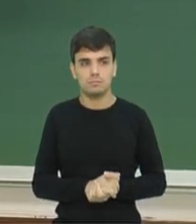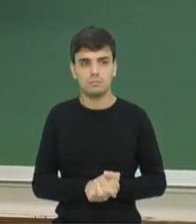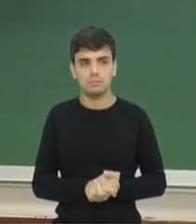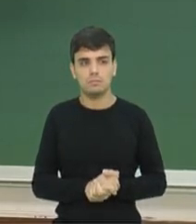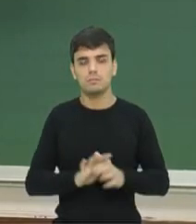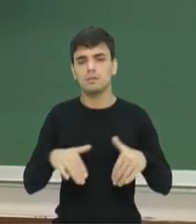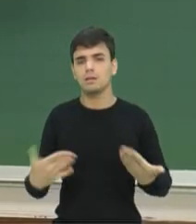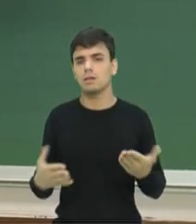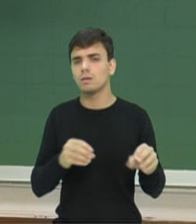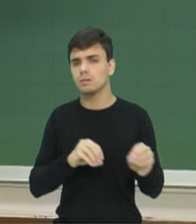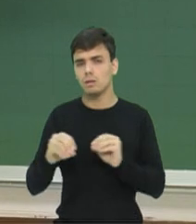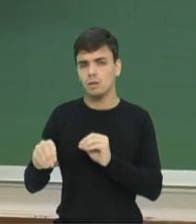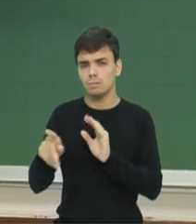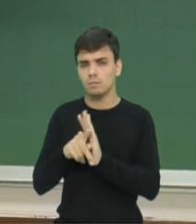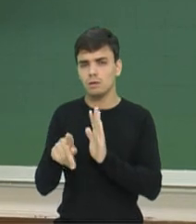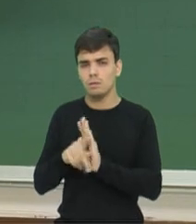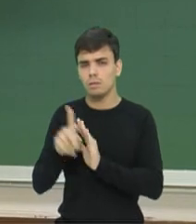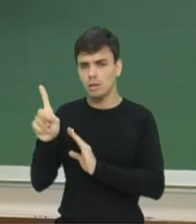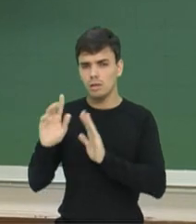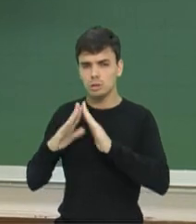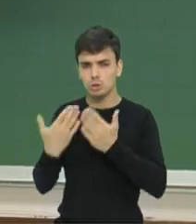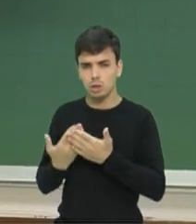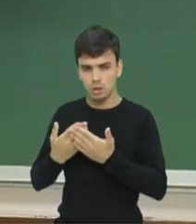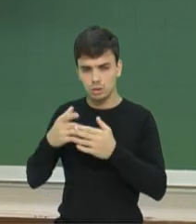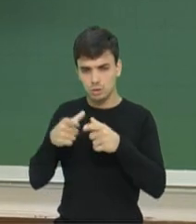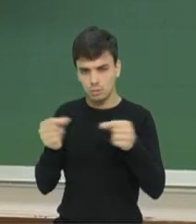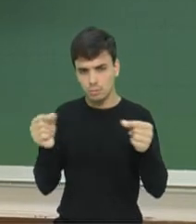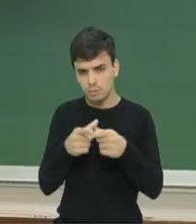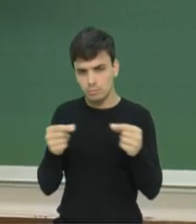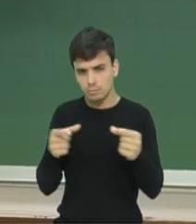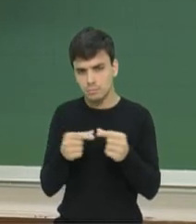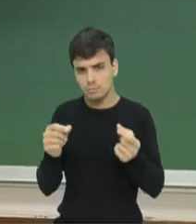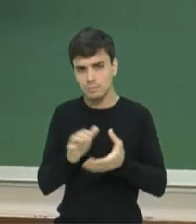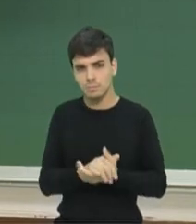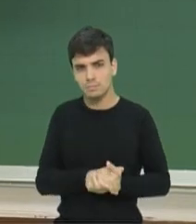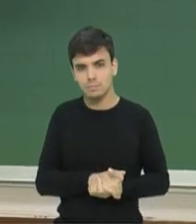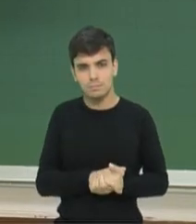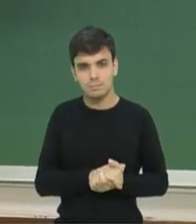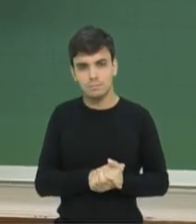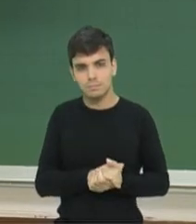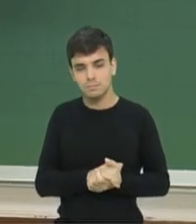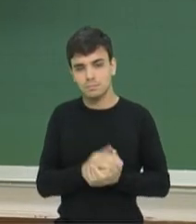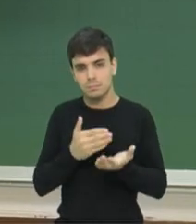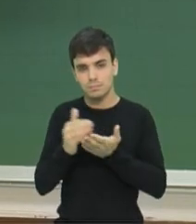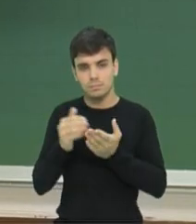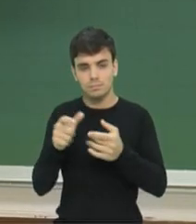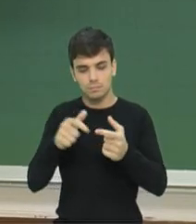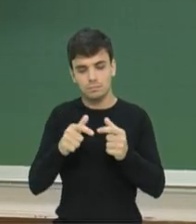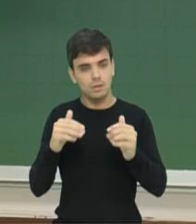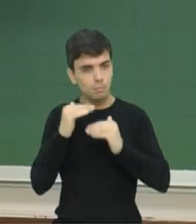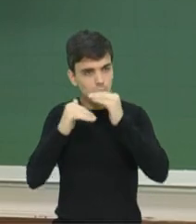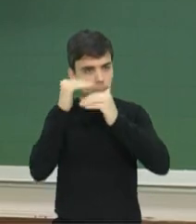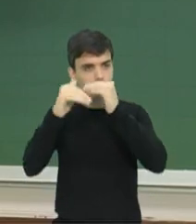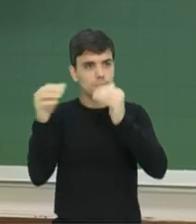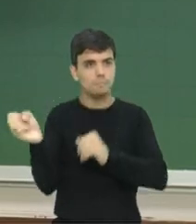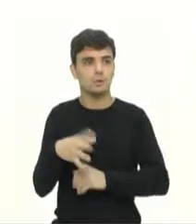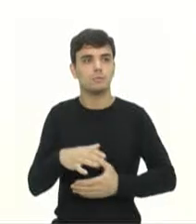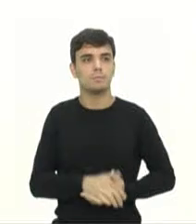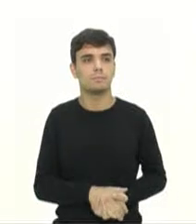ele leva essas modalidades às escolas do Japão e ali a modalidade acaba crescendo, se tornando difundida